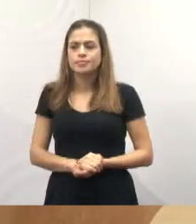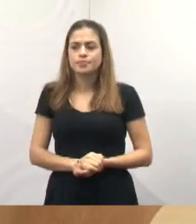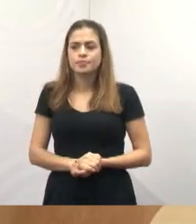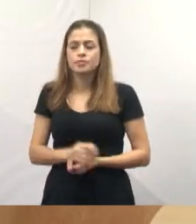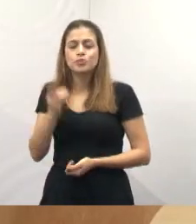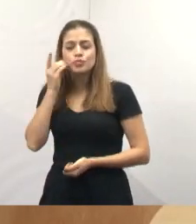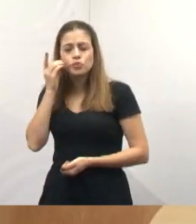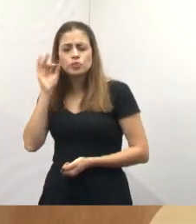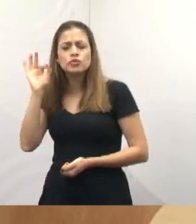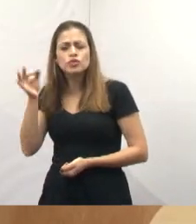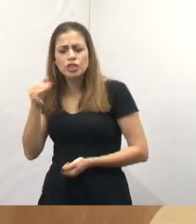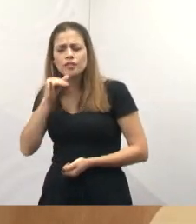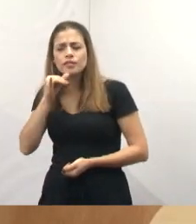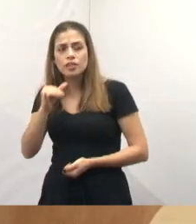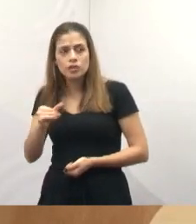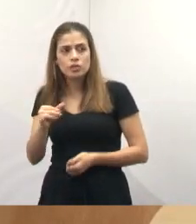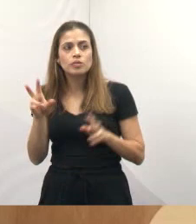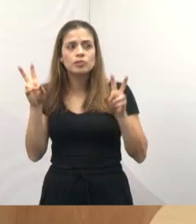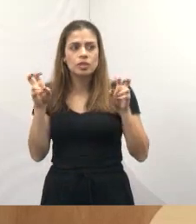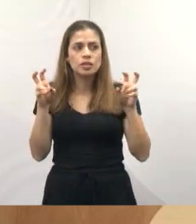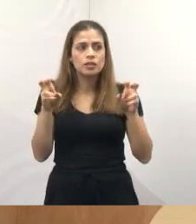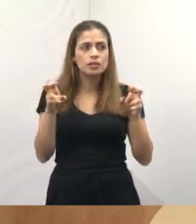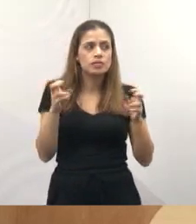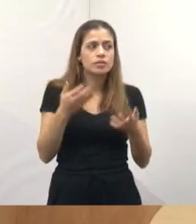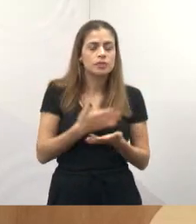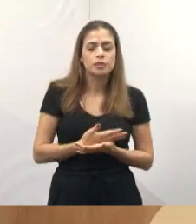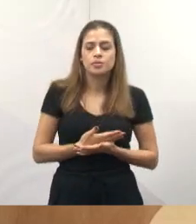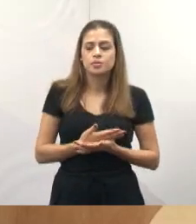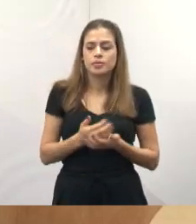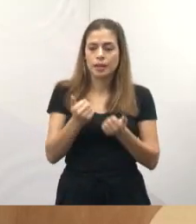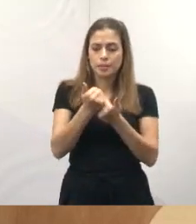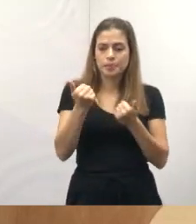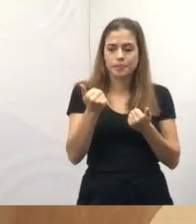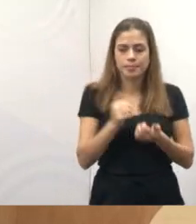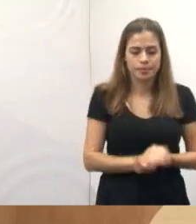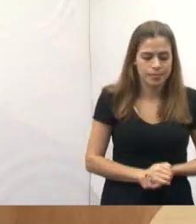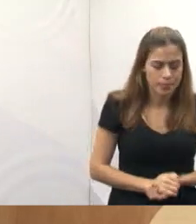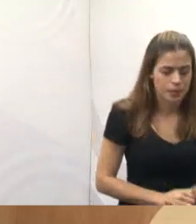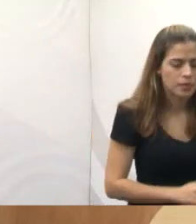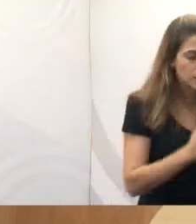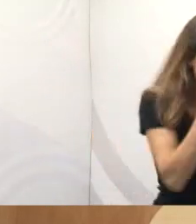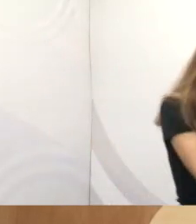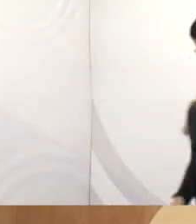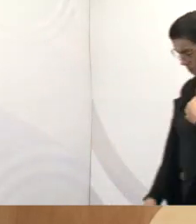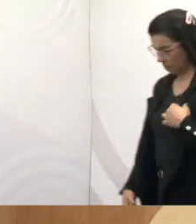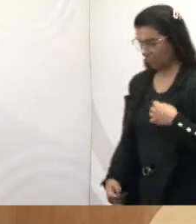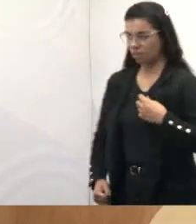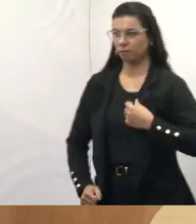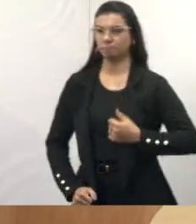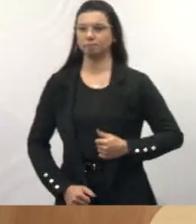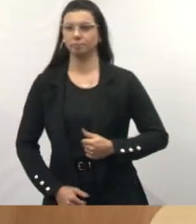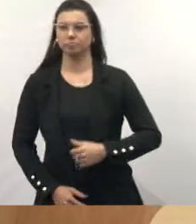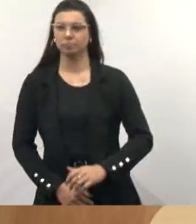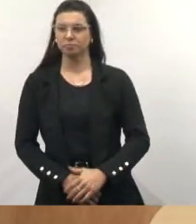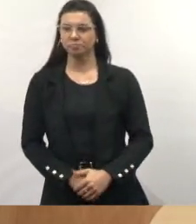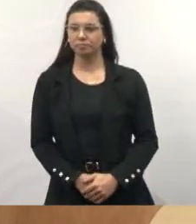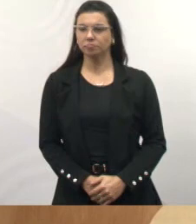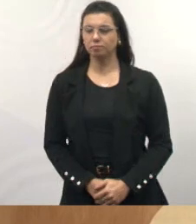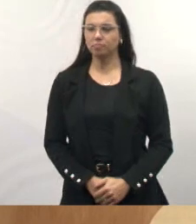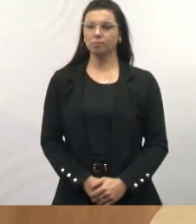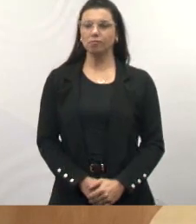Dude já abordou esse assunto, que é a respeito da mudança, que em vez de fazer obras viárias, o